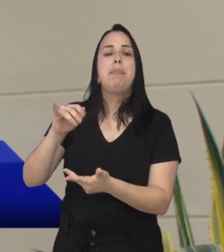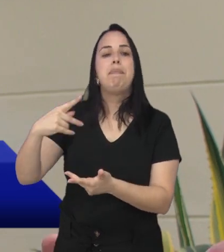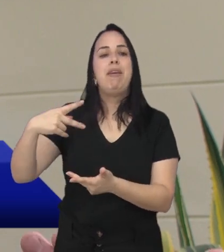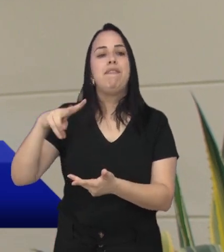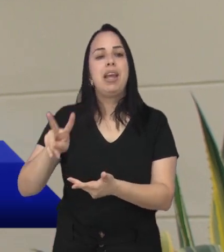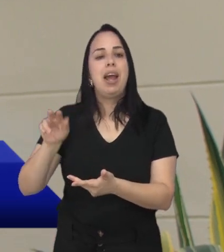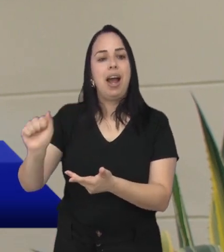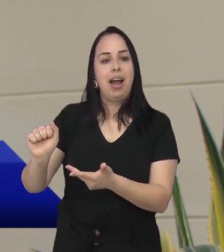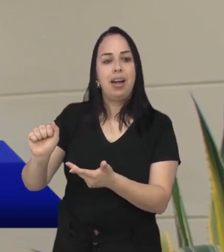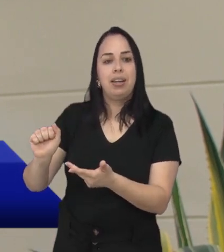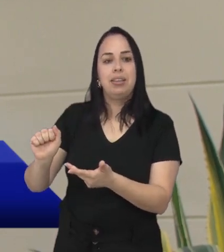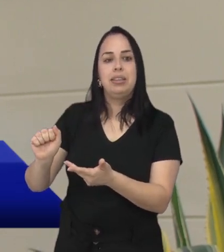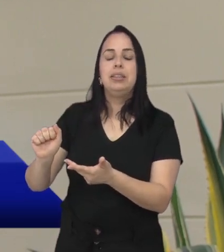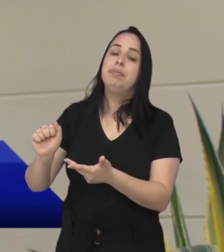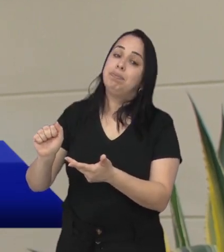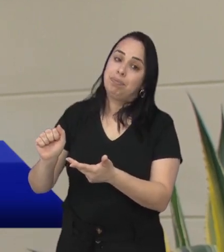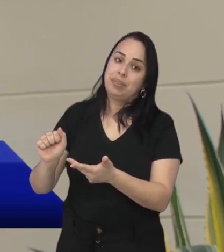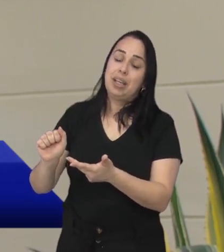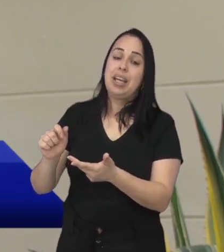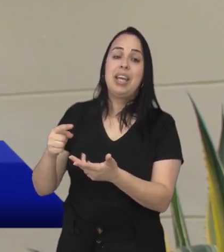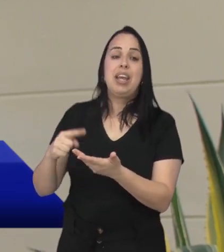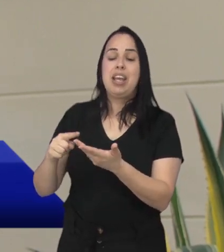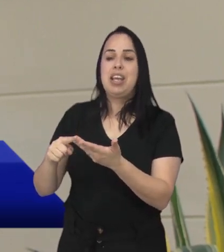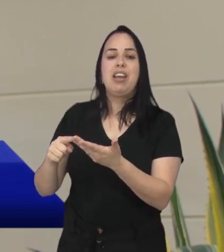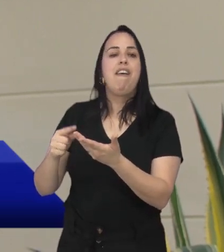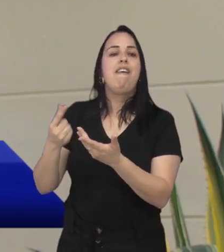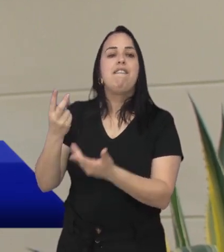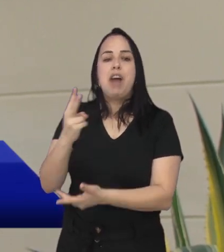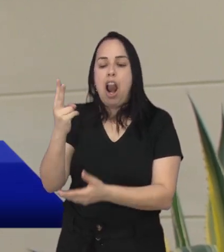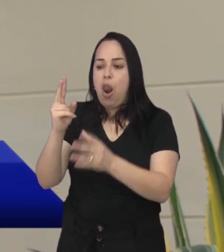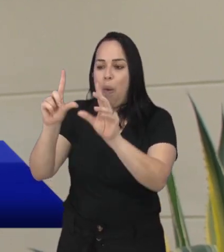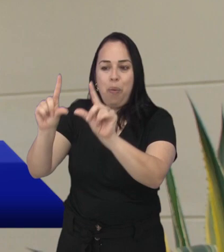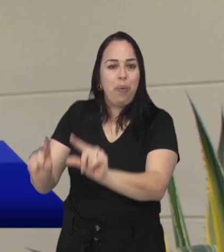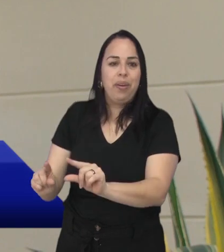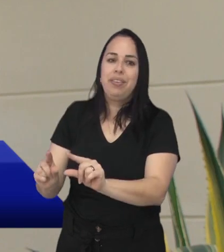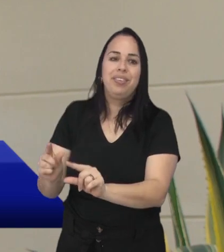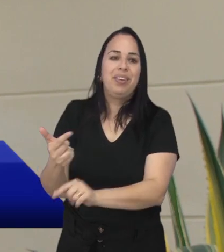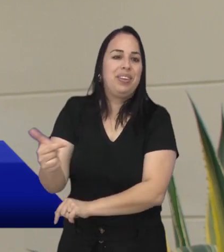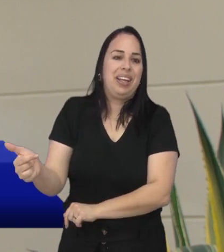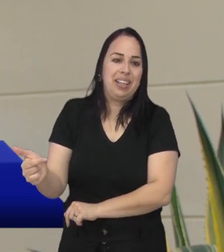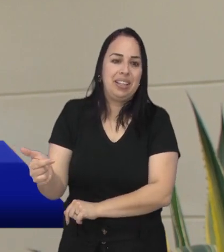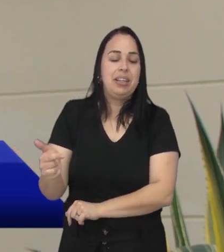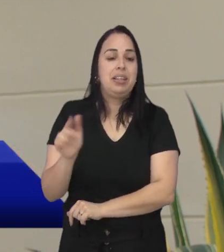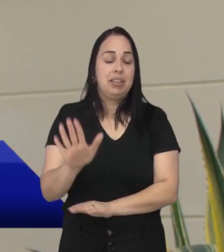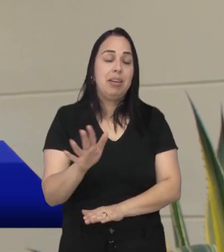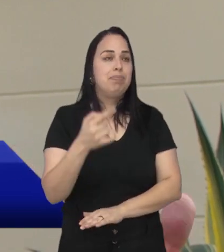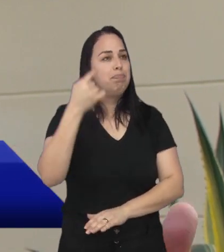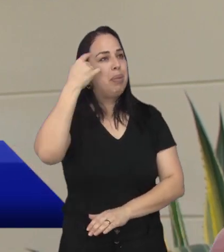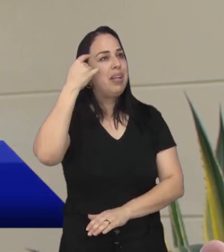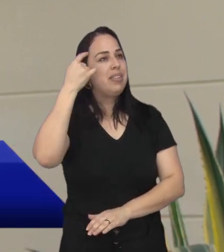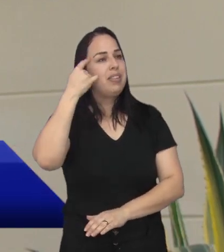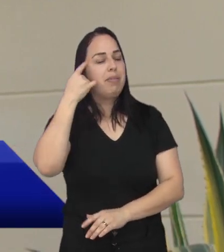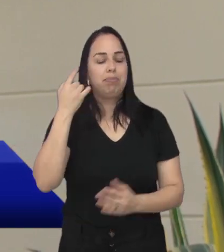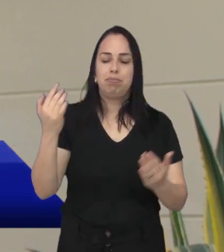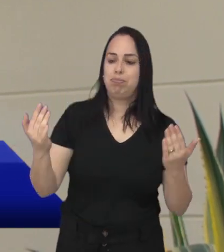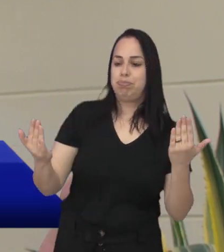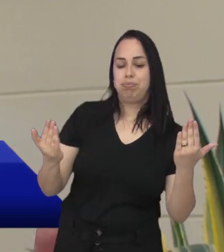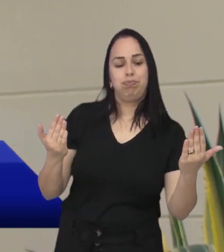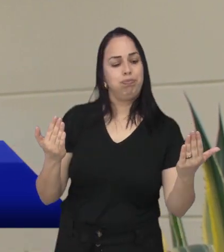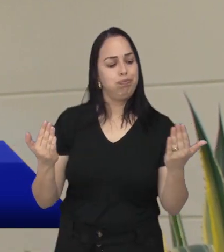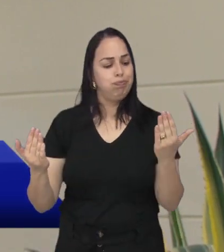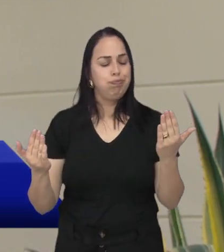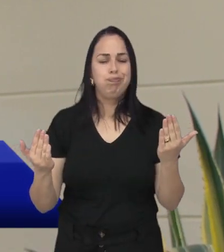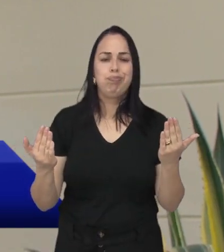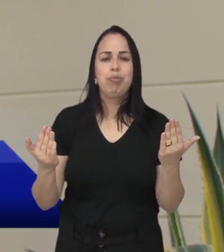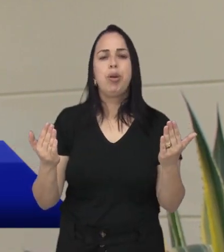IPVA e o bem principal não acaba tendo uma desvalorização. Então esse acumular dinheiro, olhar para os bens em